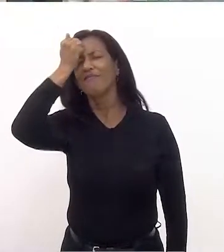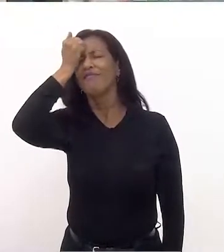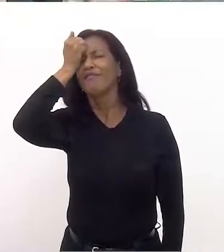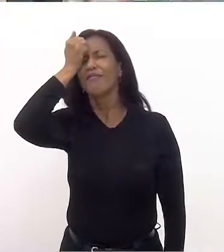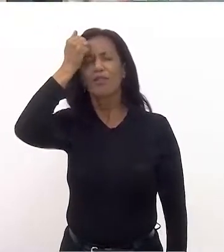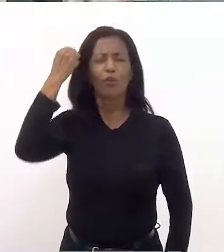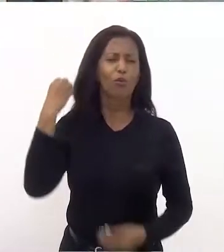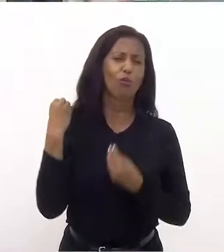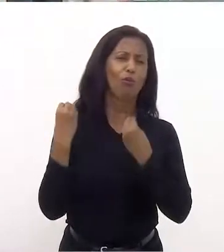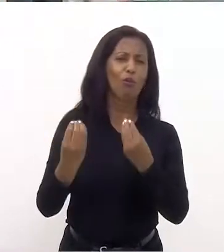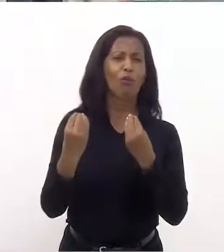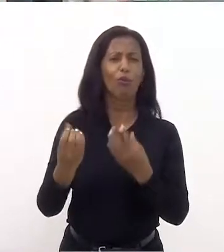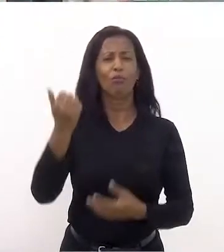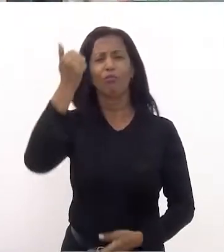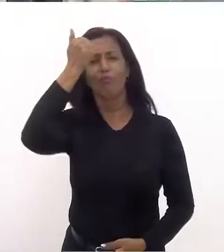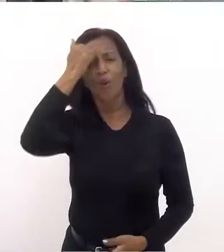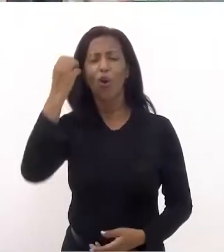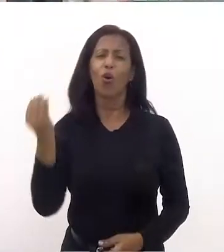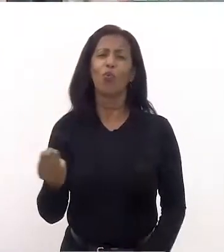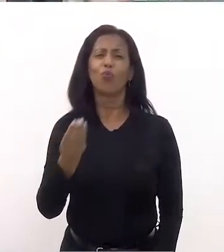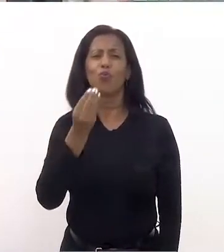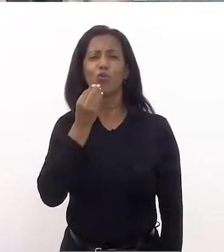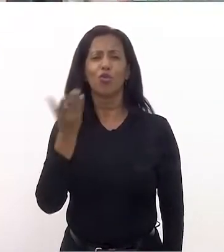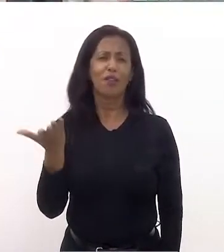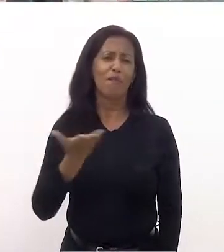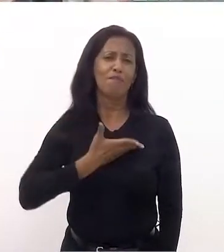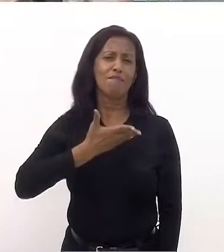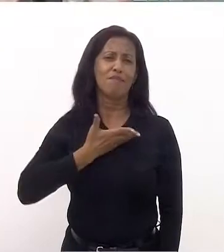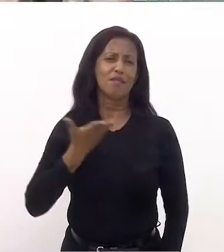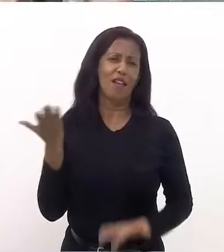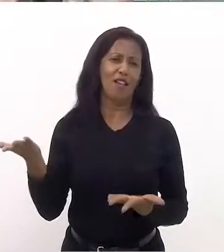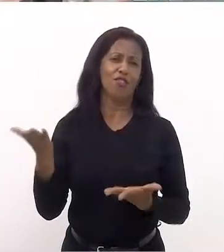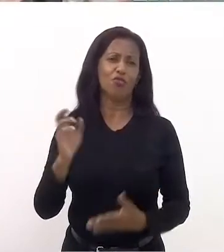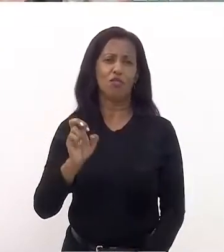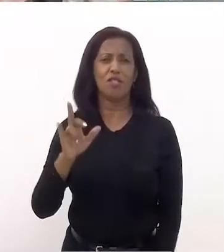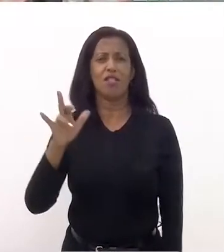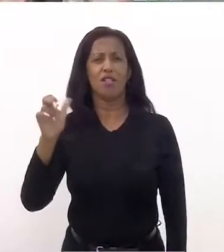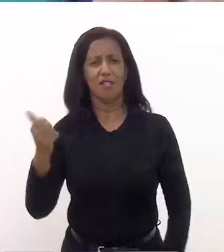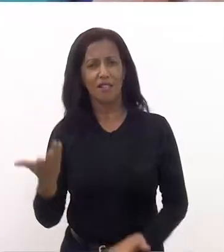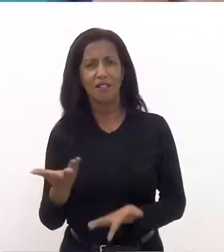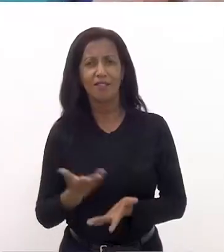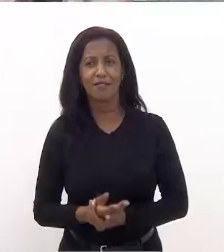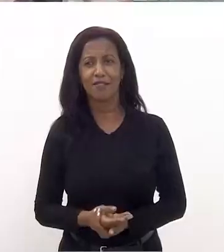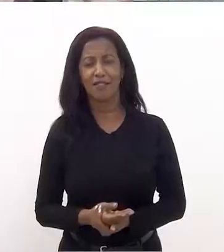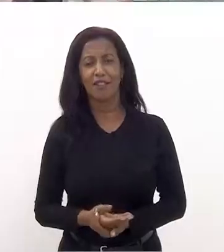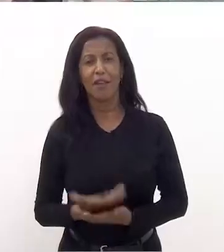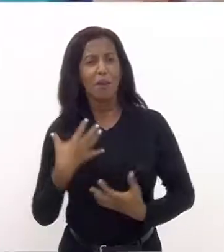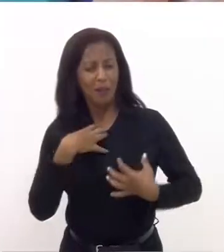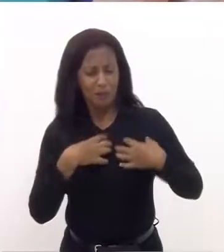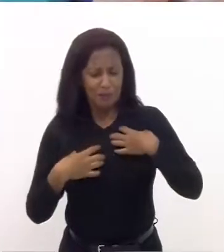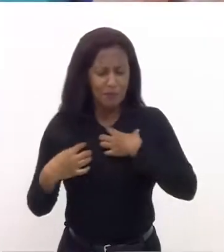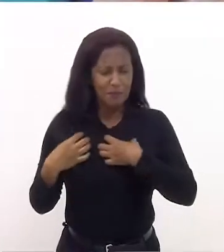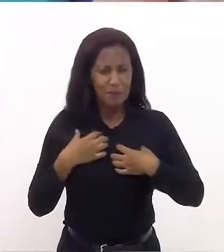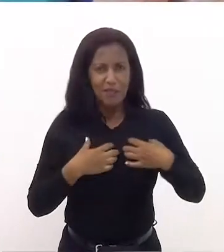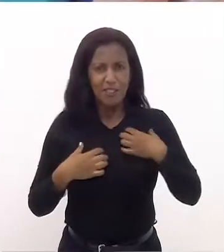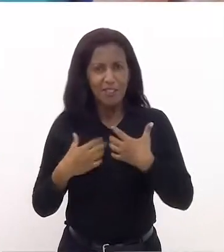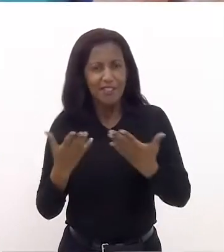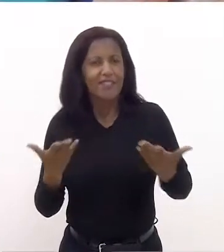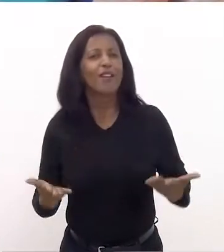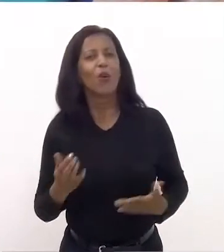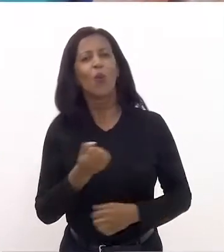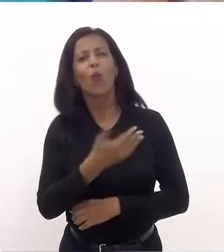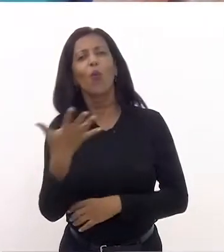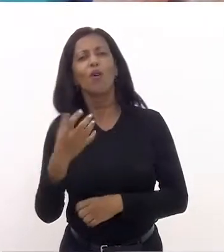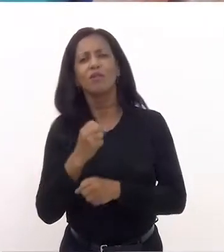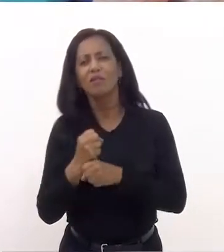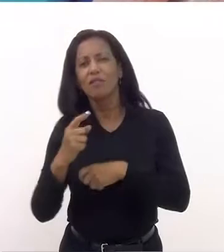arrependo tremendamente, porque eu podia ter uma grande amizade com ela. Mas ainda mexia contigo, então. Isso